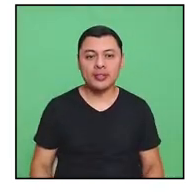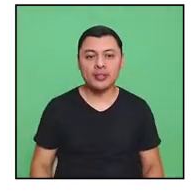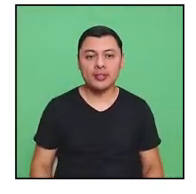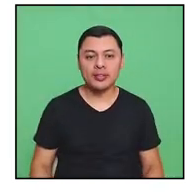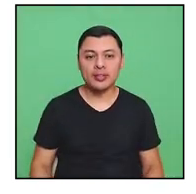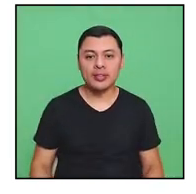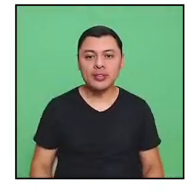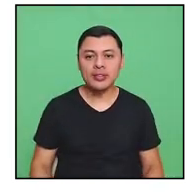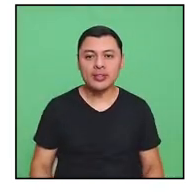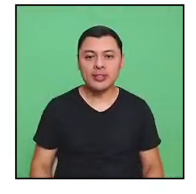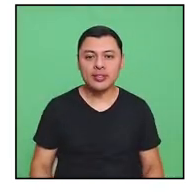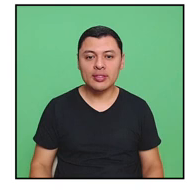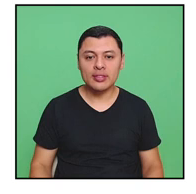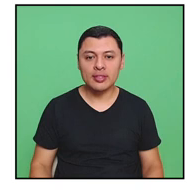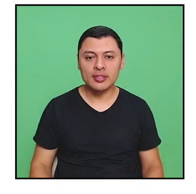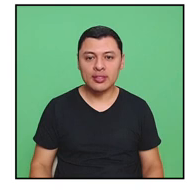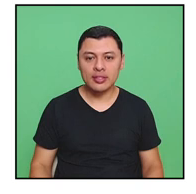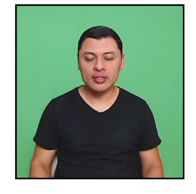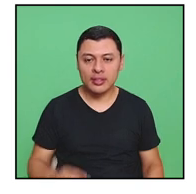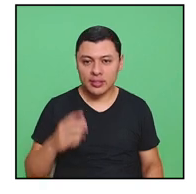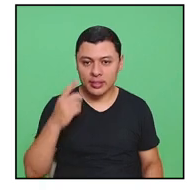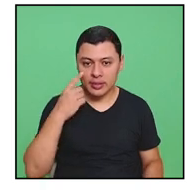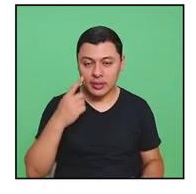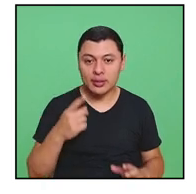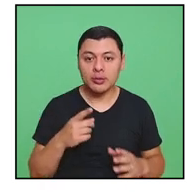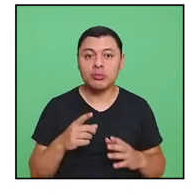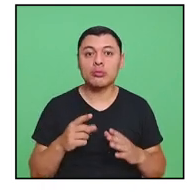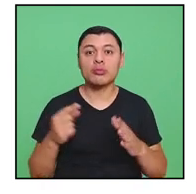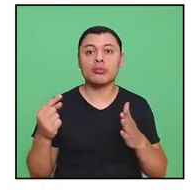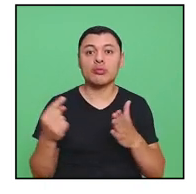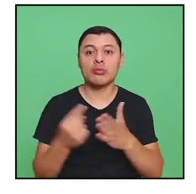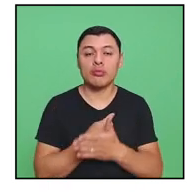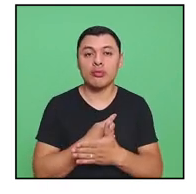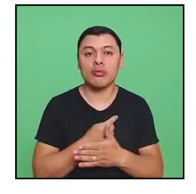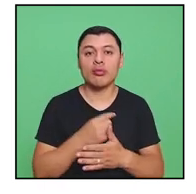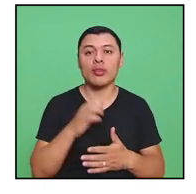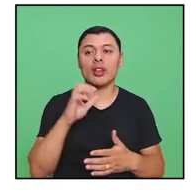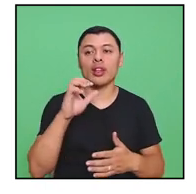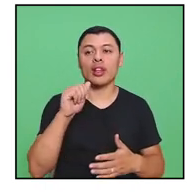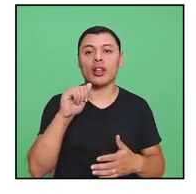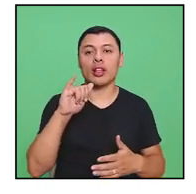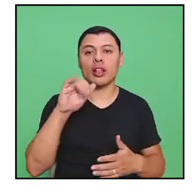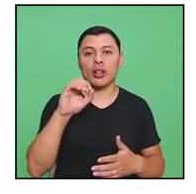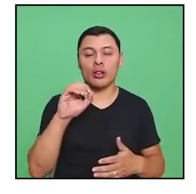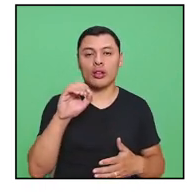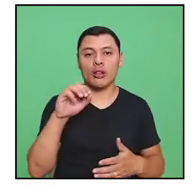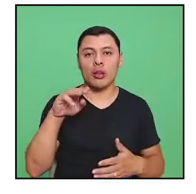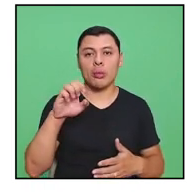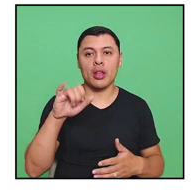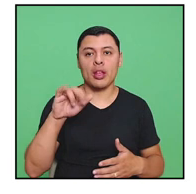Acabou. Mas não, tudo bem. Vou começar aqui com a pergunta do Caio Meirelles, que